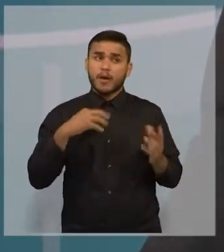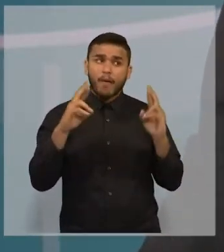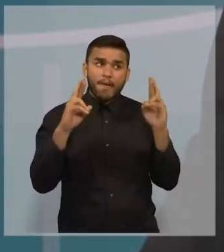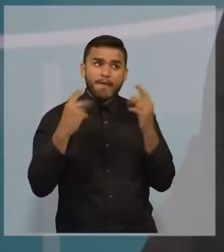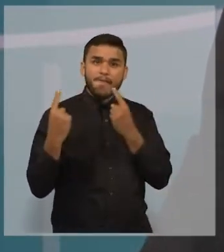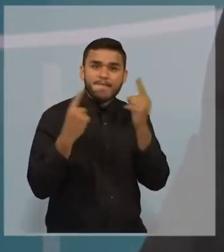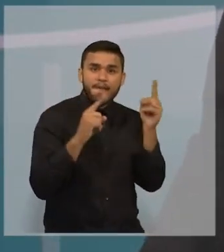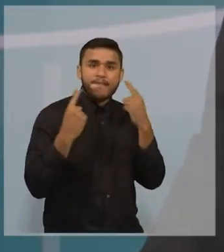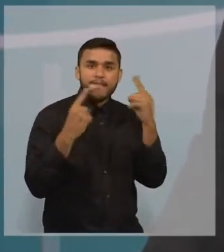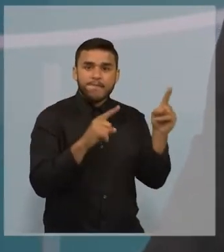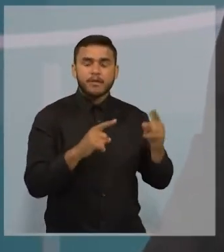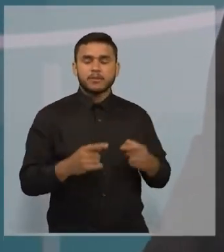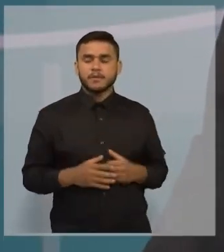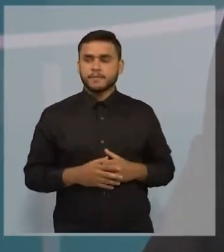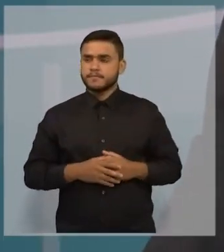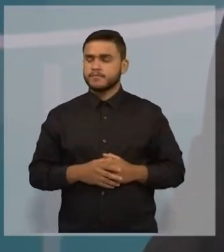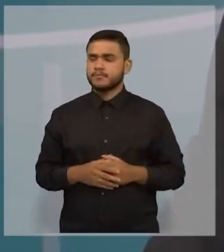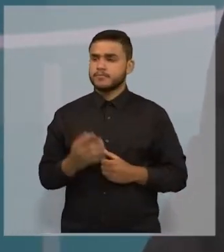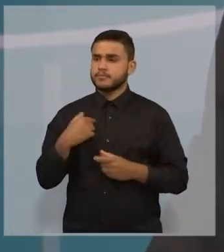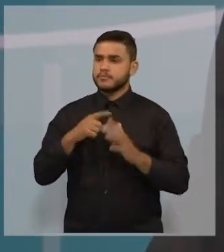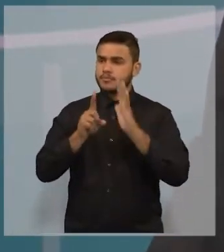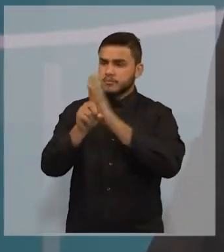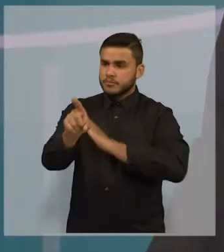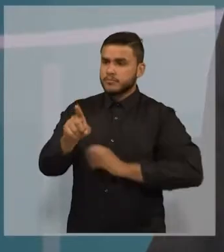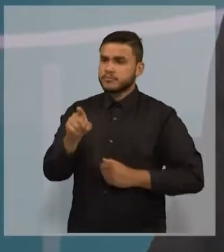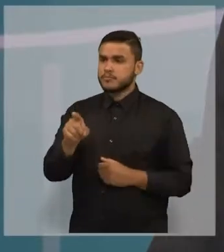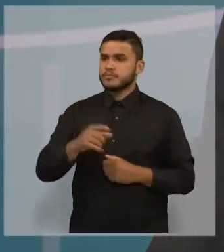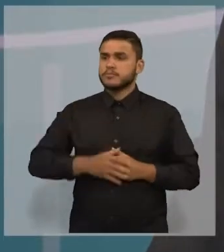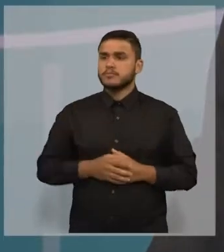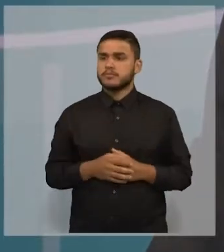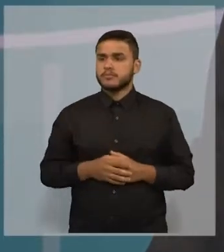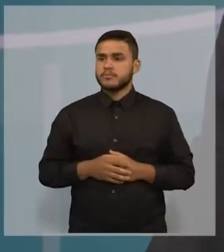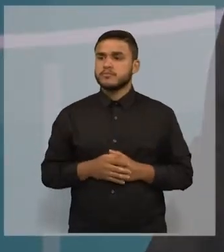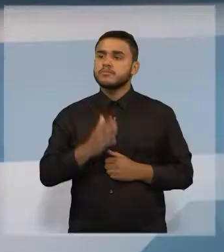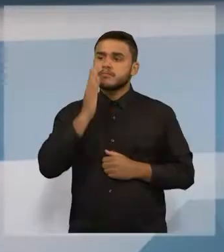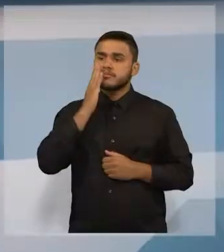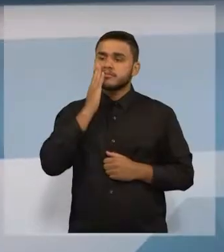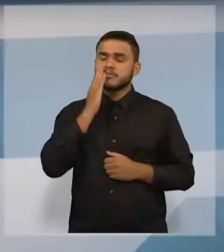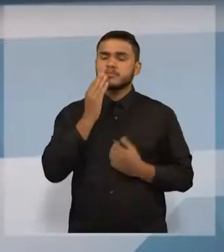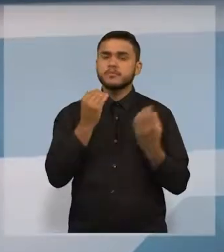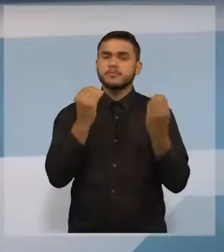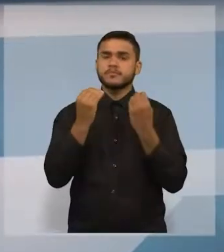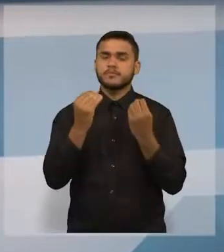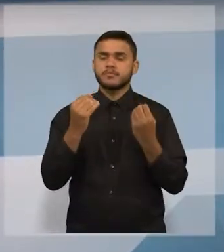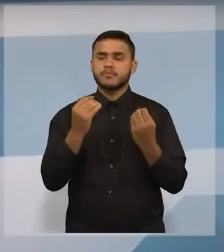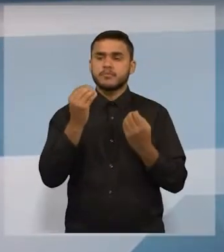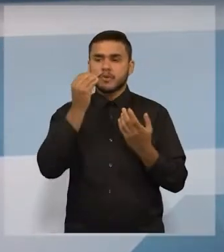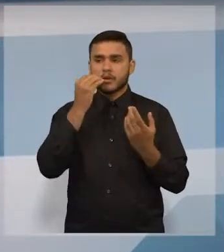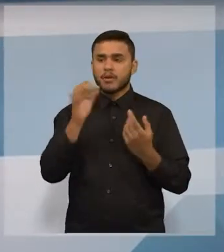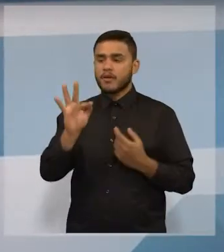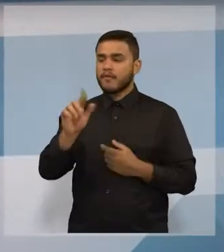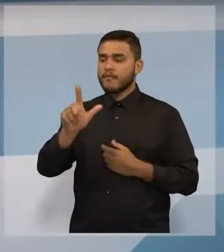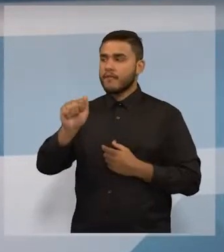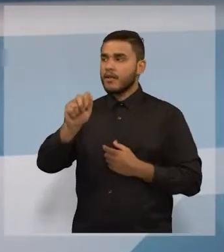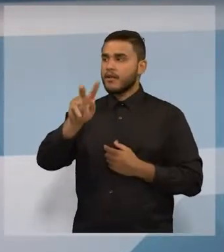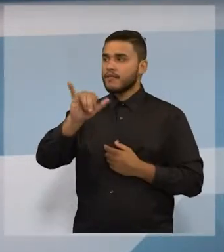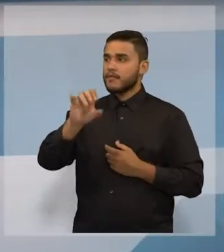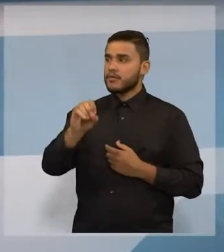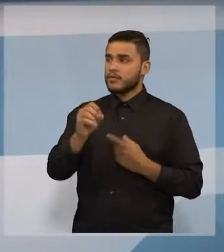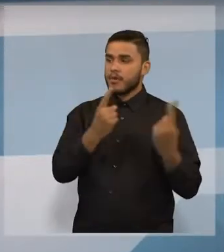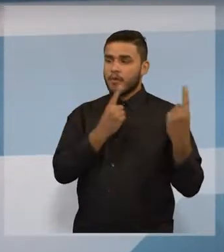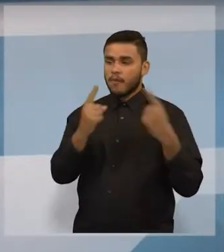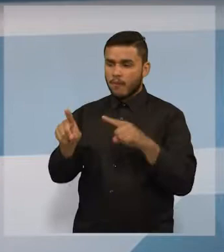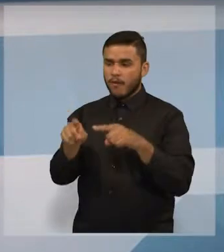financeira. Então, eu acho ruim essa torcida. Quanto à conduta... Que elementos você tem para dizer que isso é uma campanha para atingir